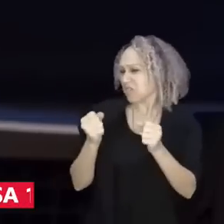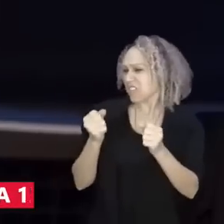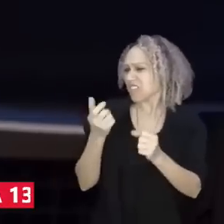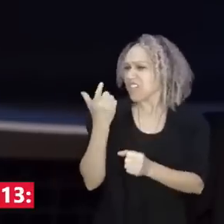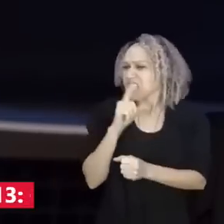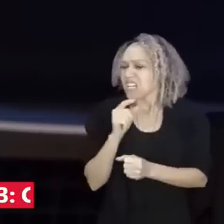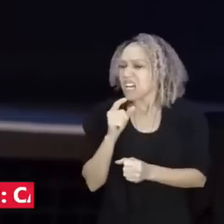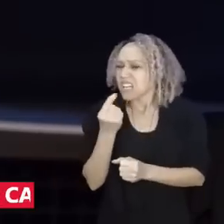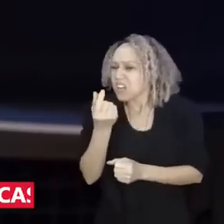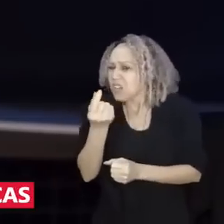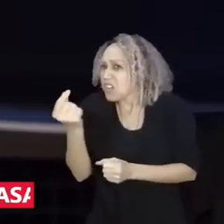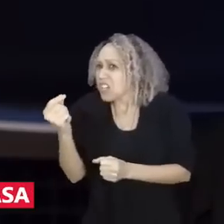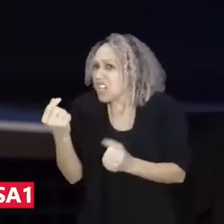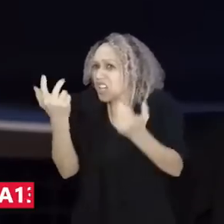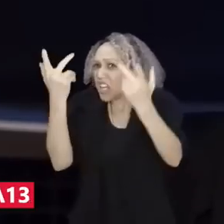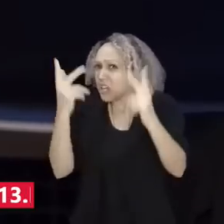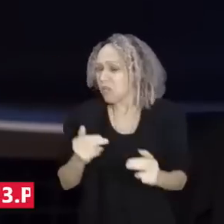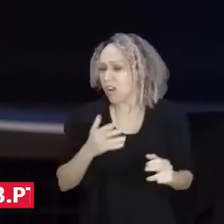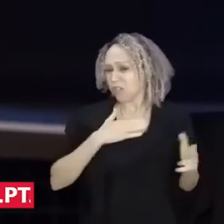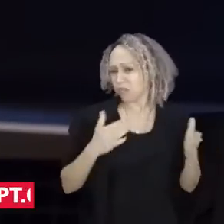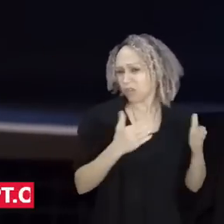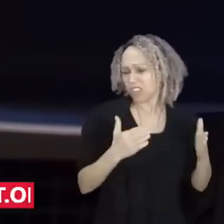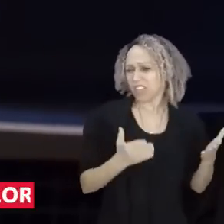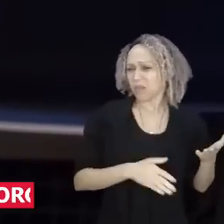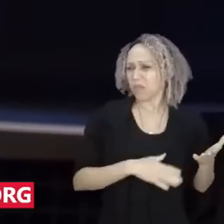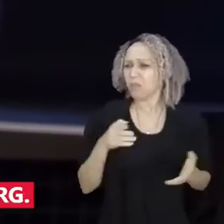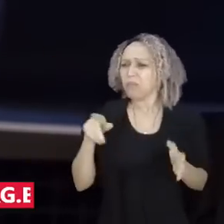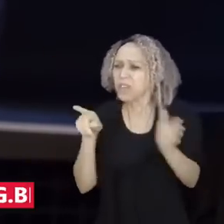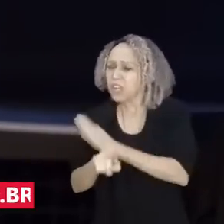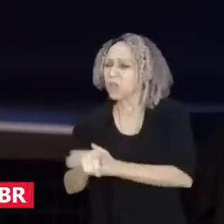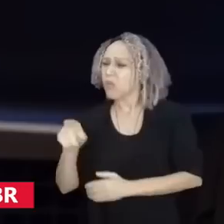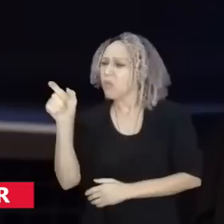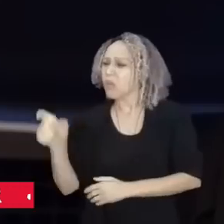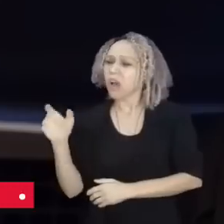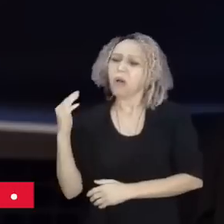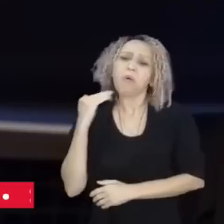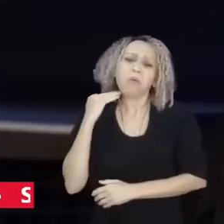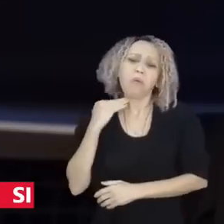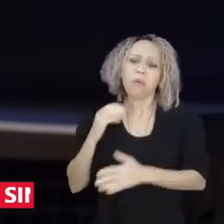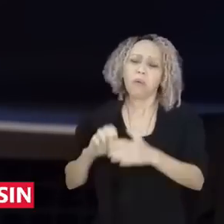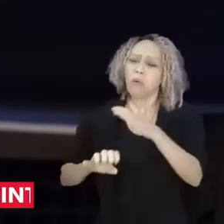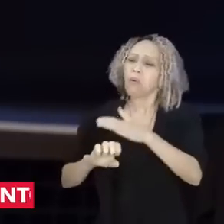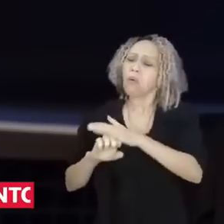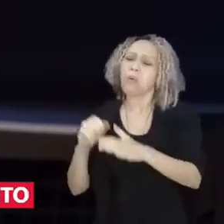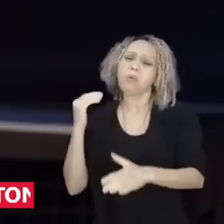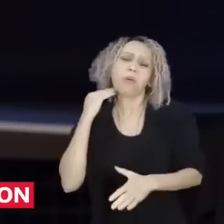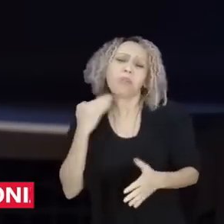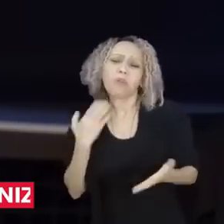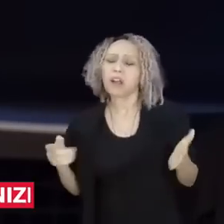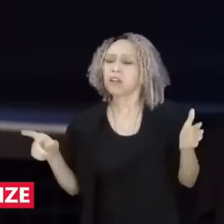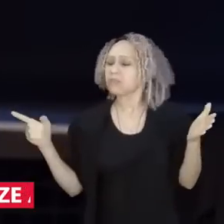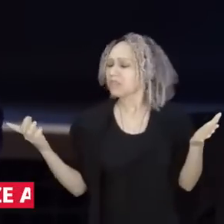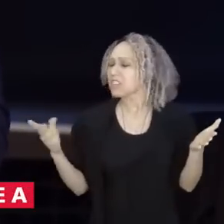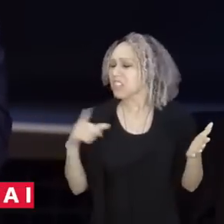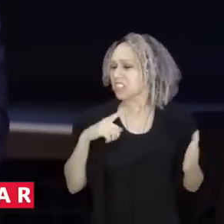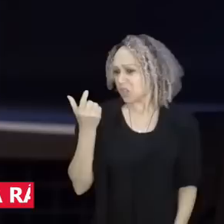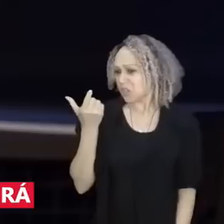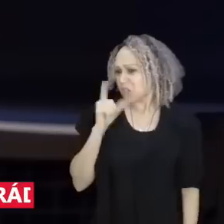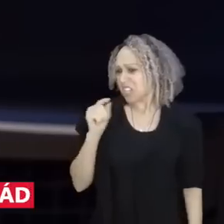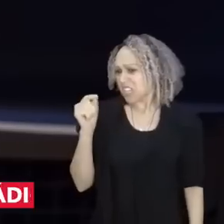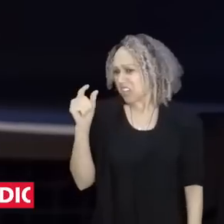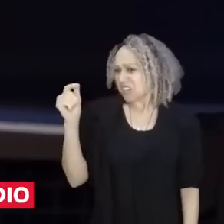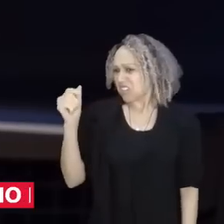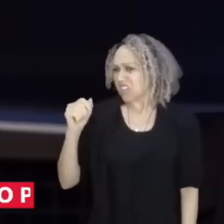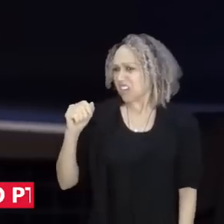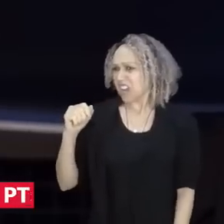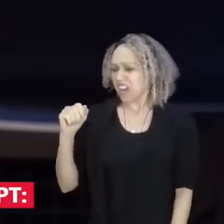no meu tempo. Pergunta aos banqueiros se ganharam tanto dinheiro. Mas também pergunta aos bancários, aos comerciários, às pessoas